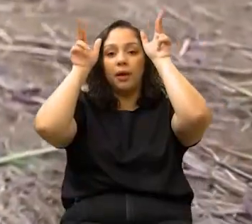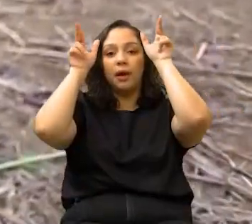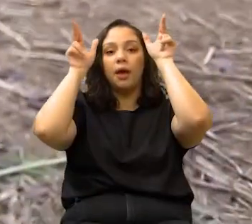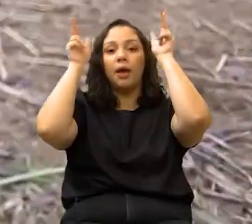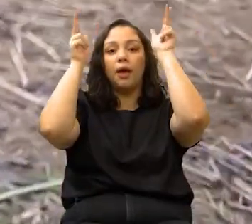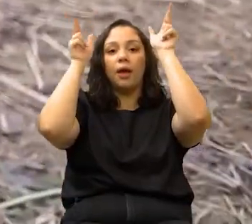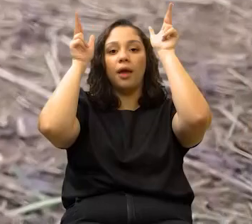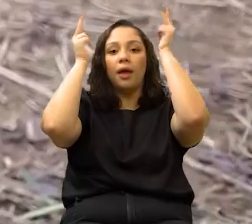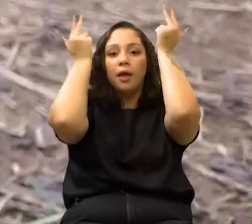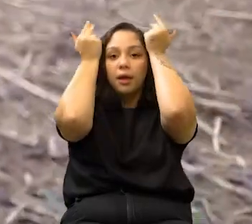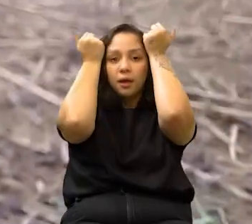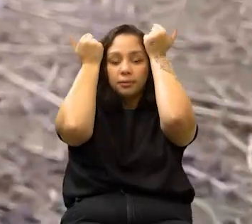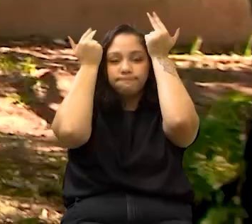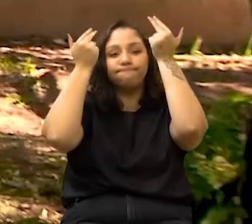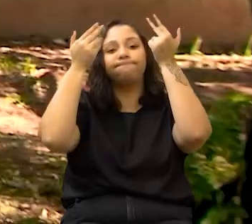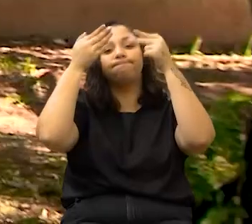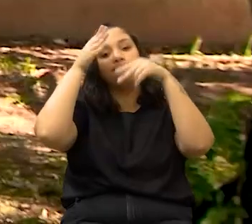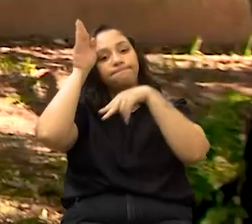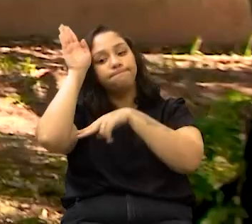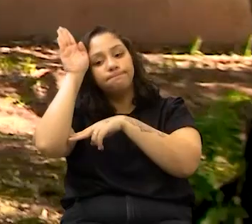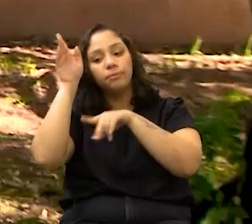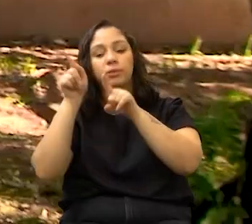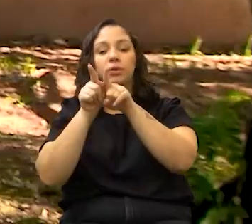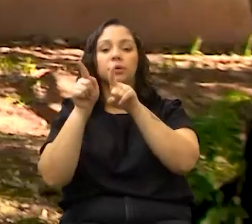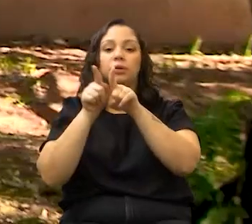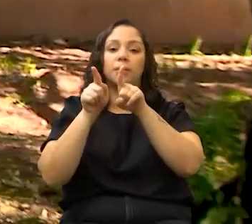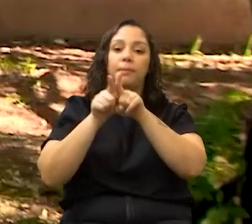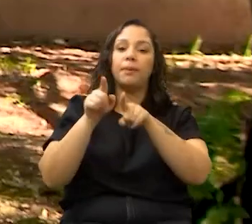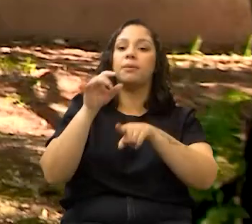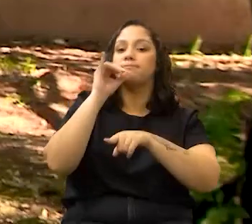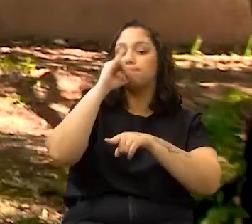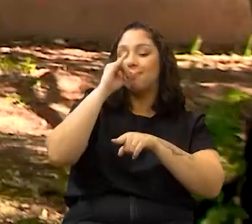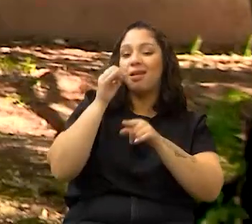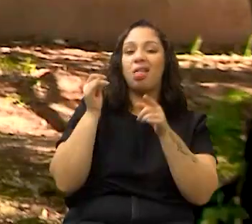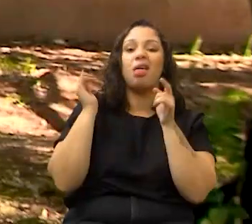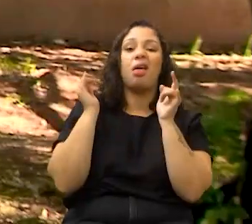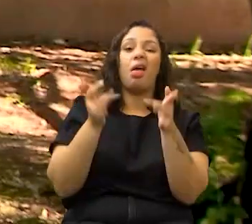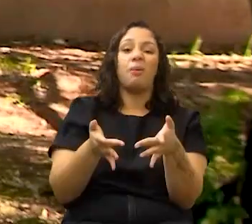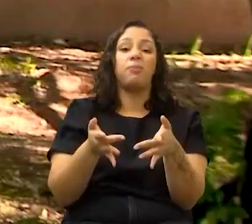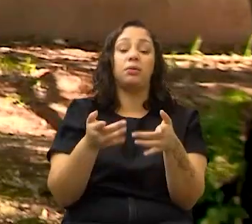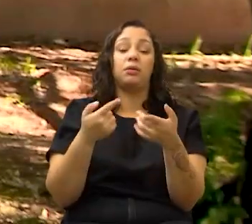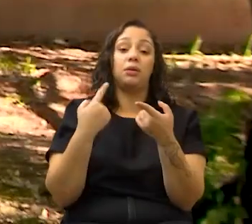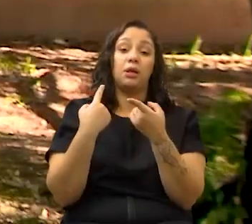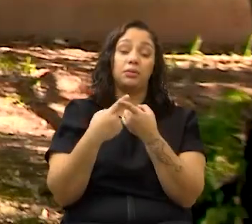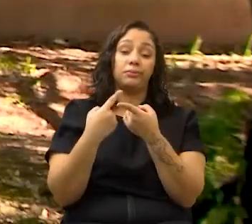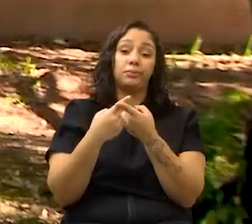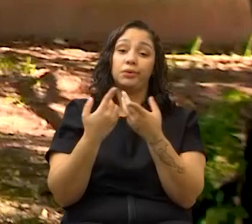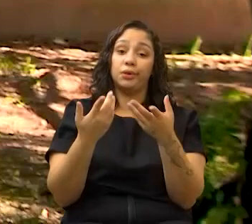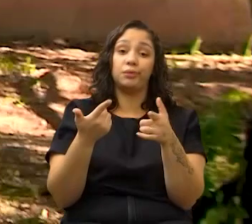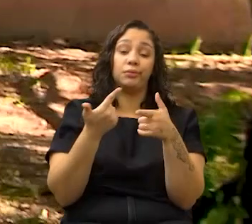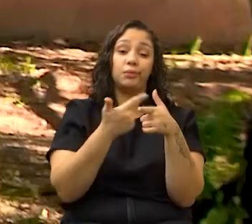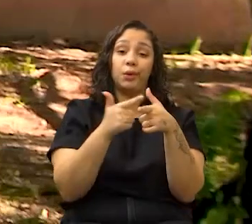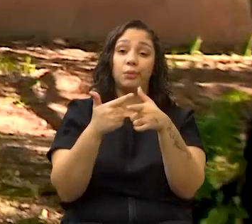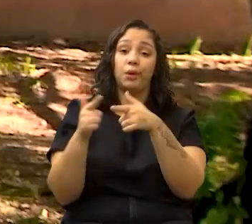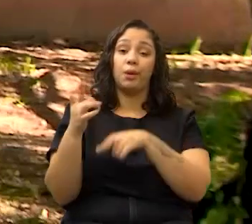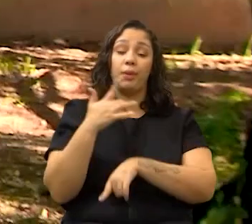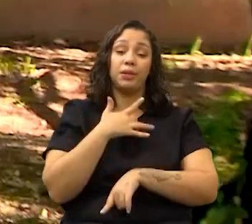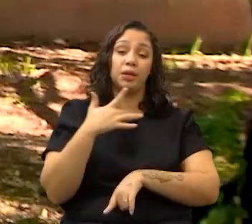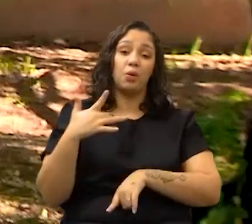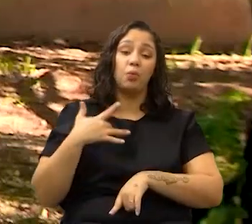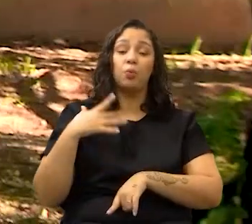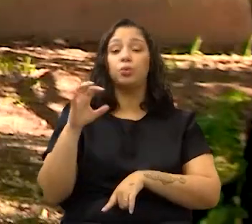você tem bovinos aqui, todos abandonados em situações com problemas de saúde